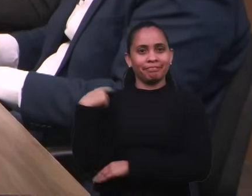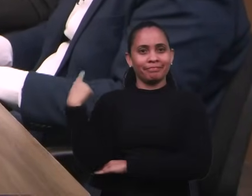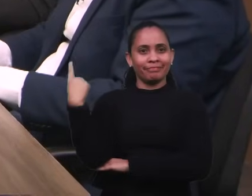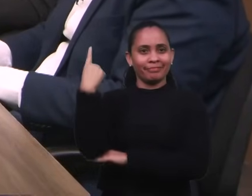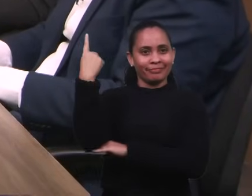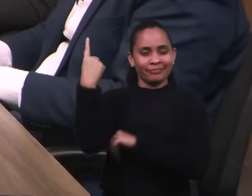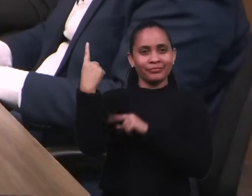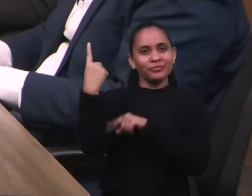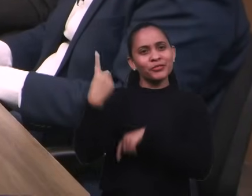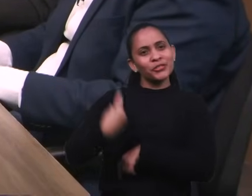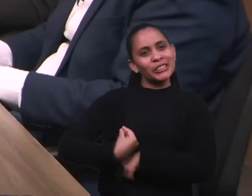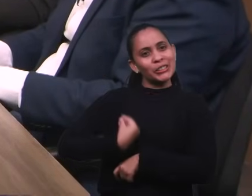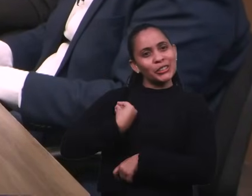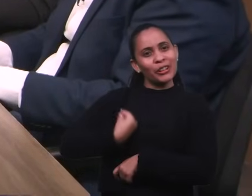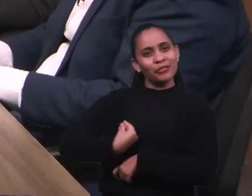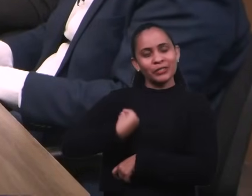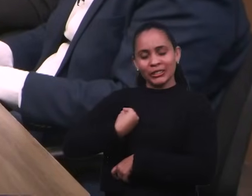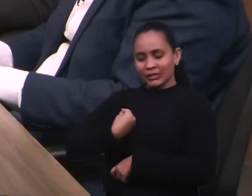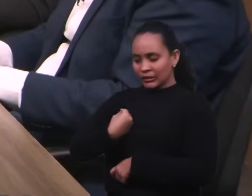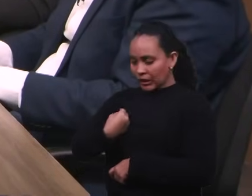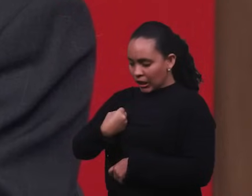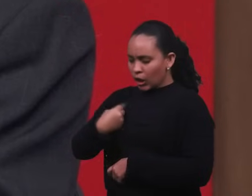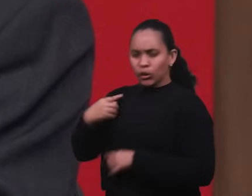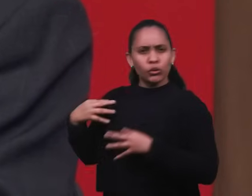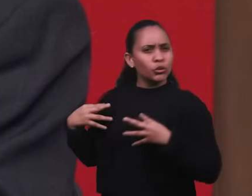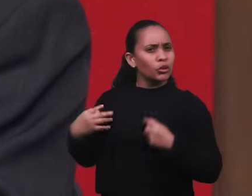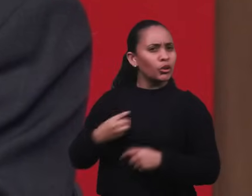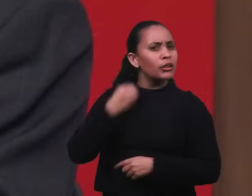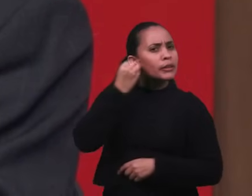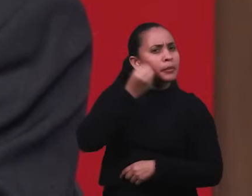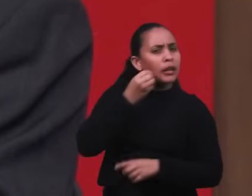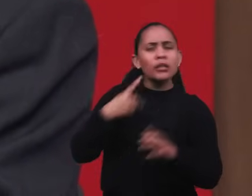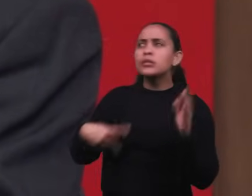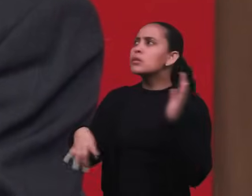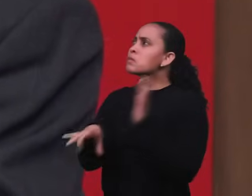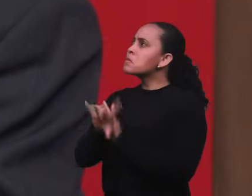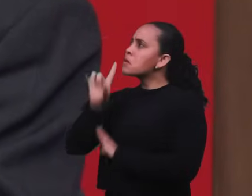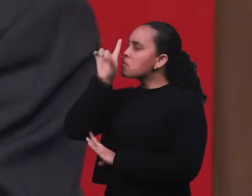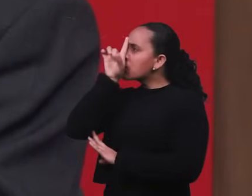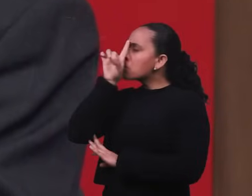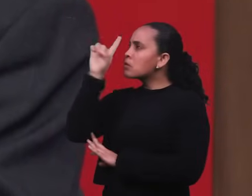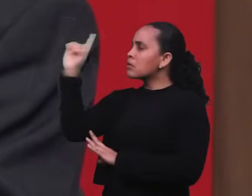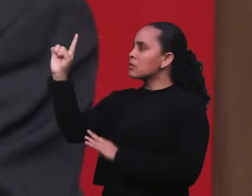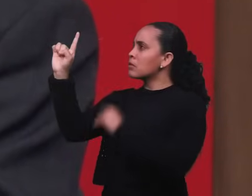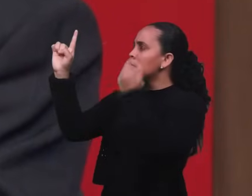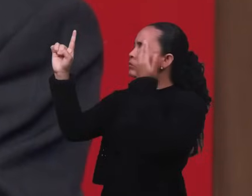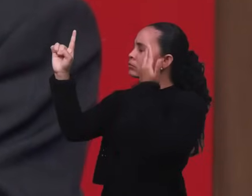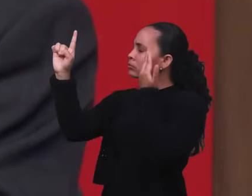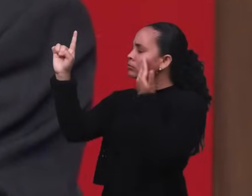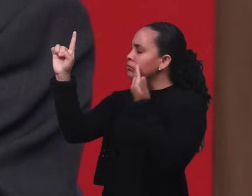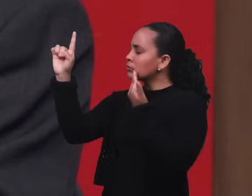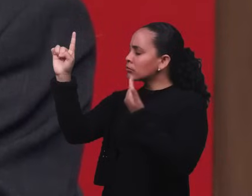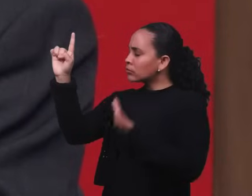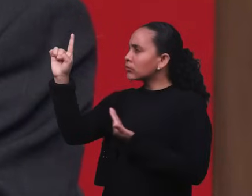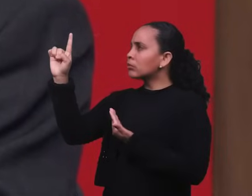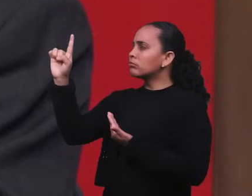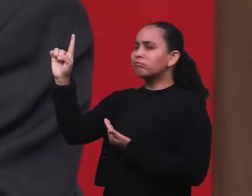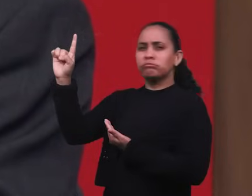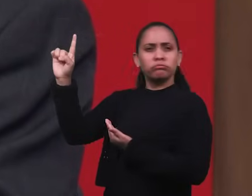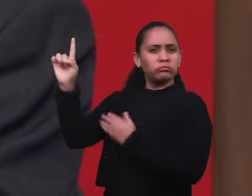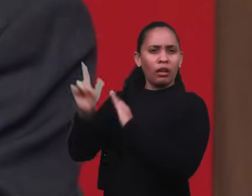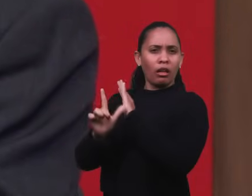sua própria vida, de suas próprias experiências com Deus e de que Deus contemplou desde